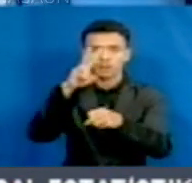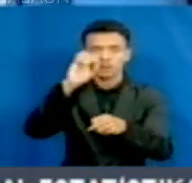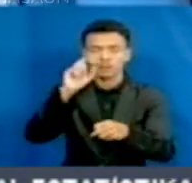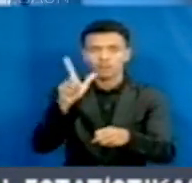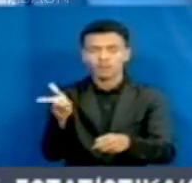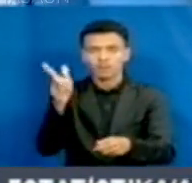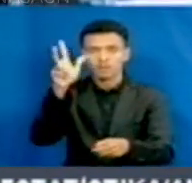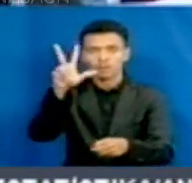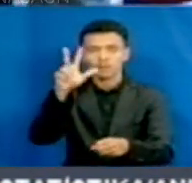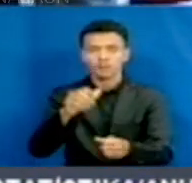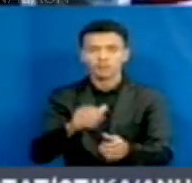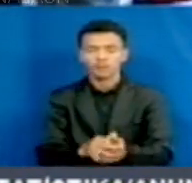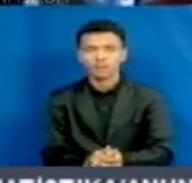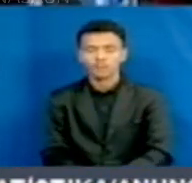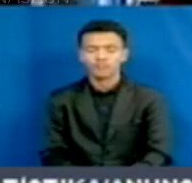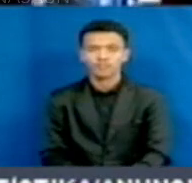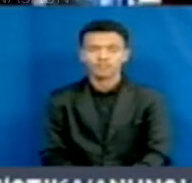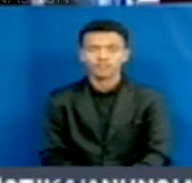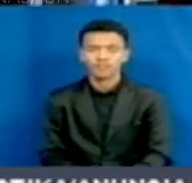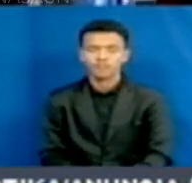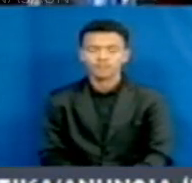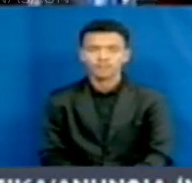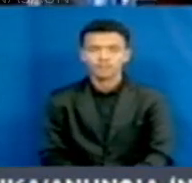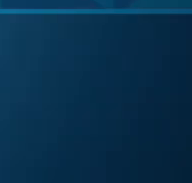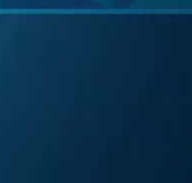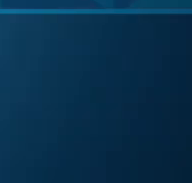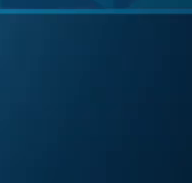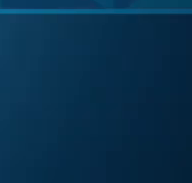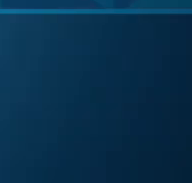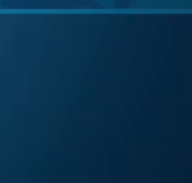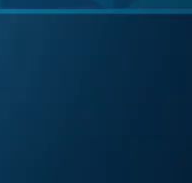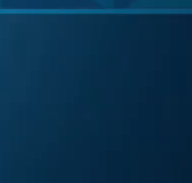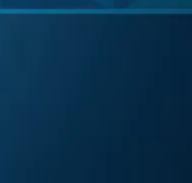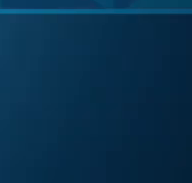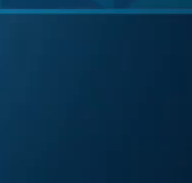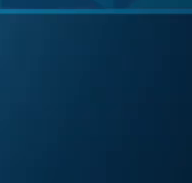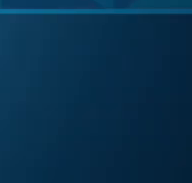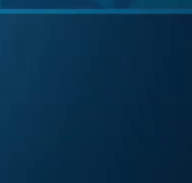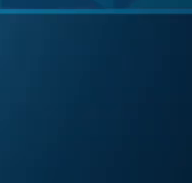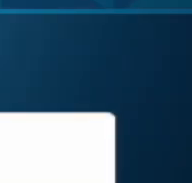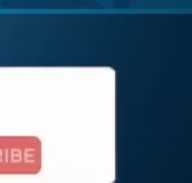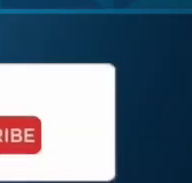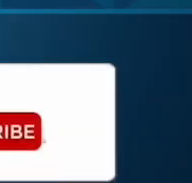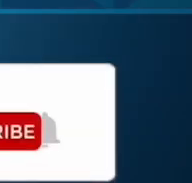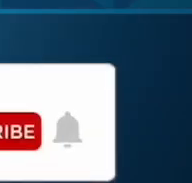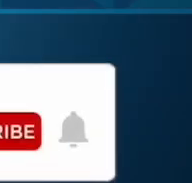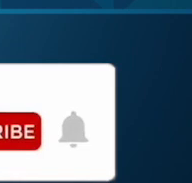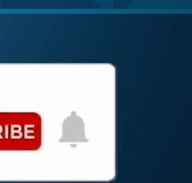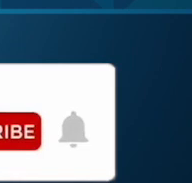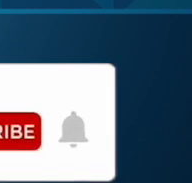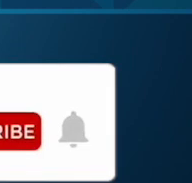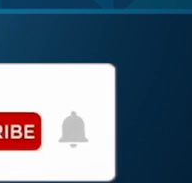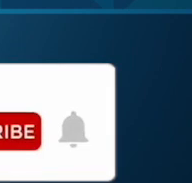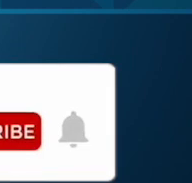Recentolo. Nuno Moraes, Olandino Pacheco, ba RTTL. A tu retang informação factuais não atuais,